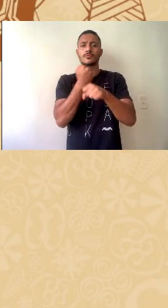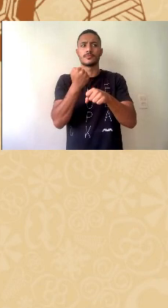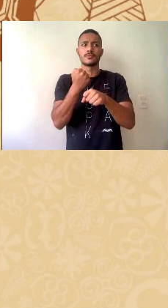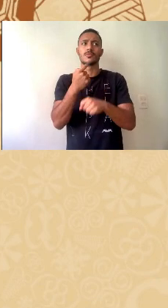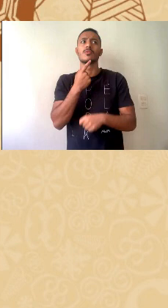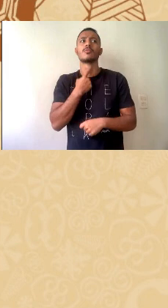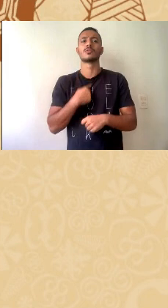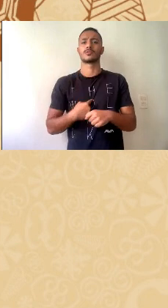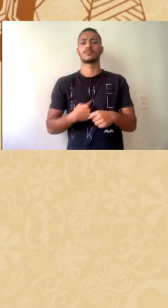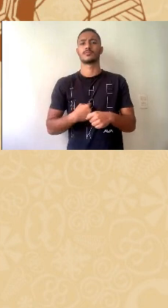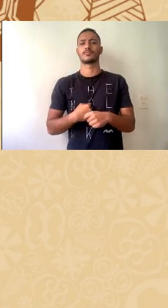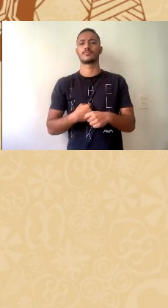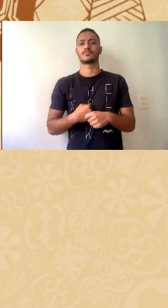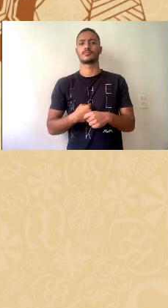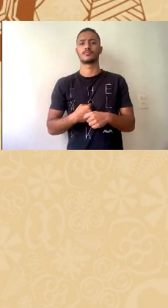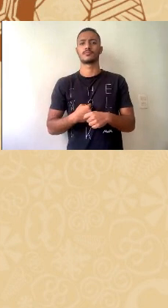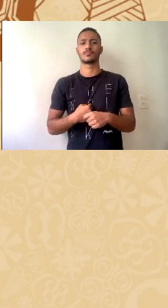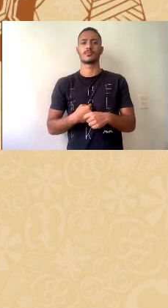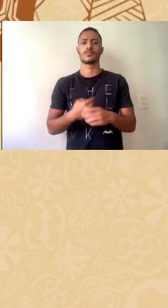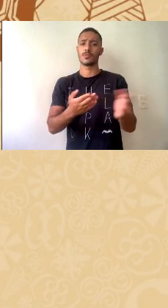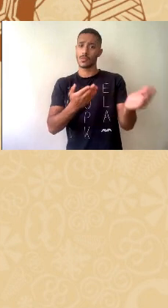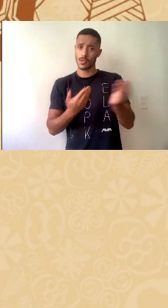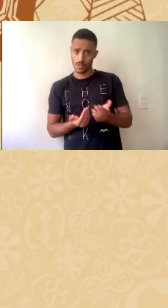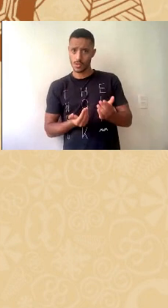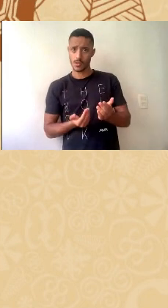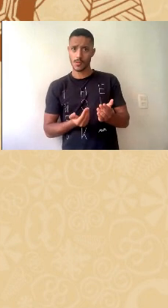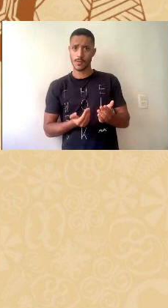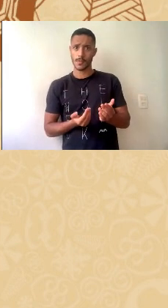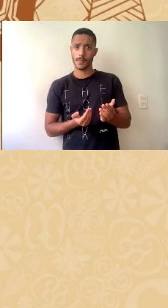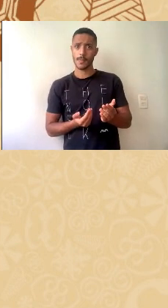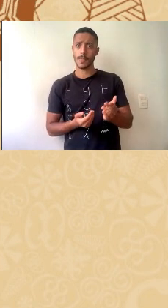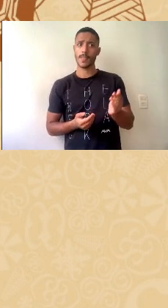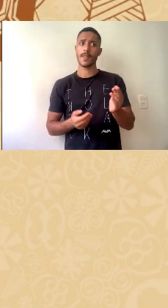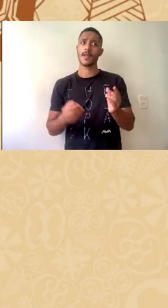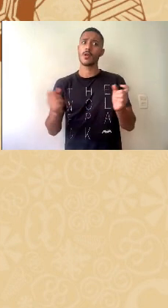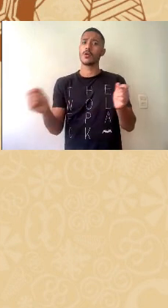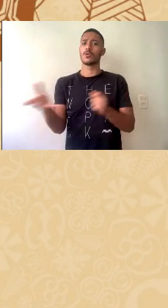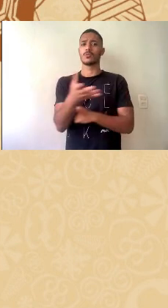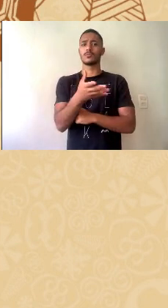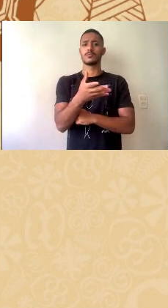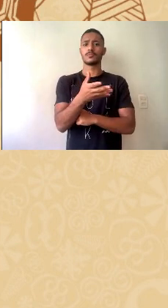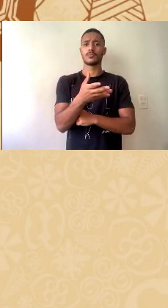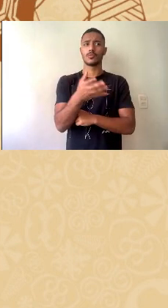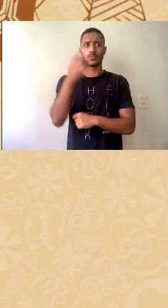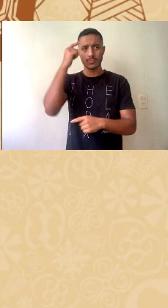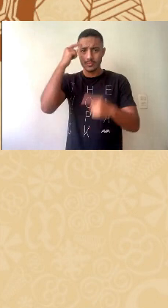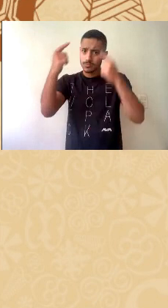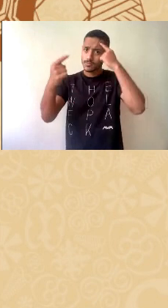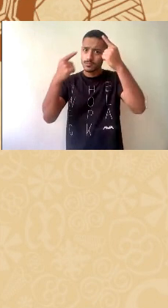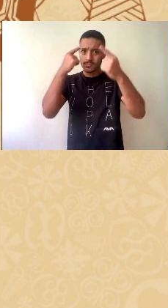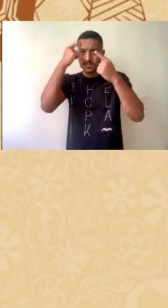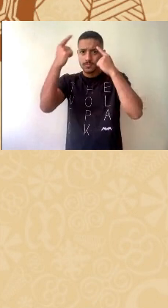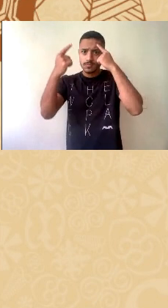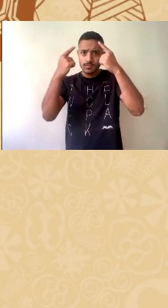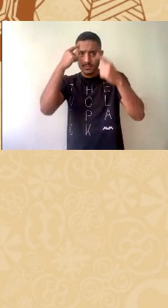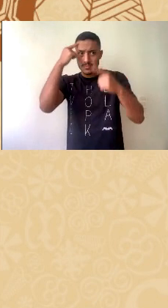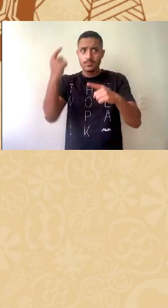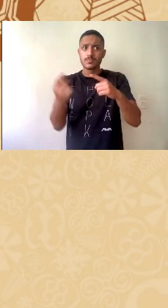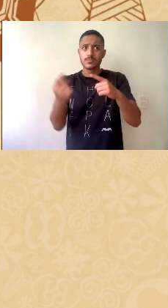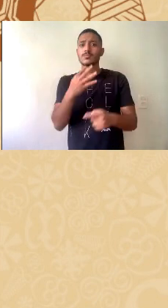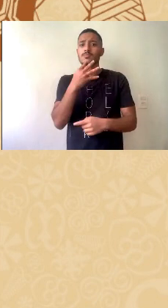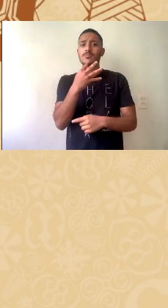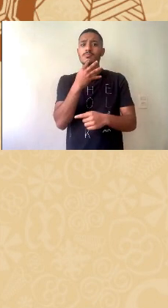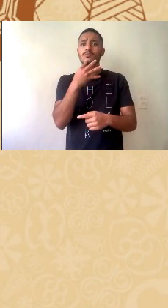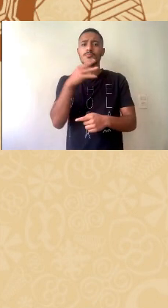tem nos convidado um pouco para isso também, né? Como que, sabendo de tudo isso, conhecendo essa história de luta e de